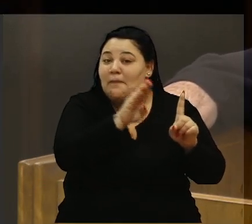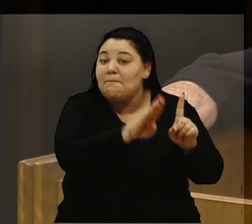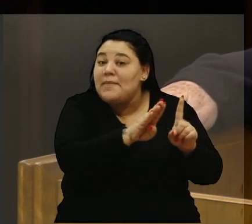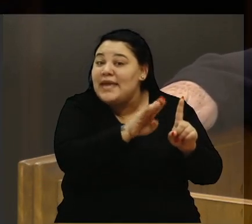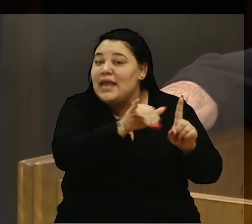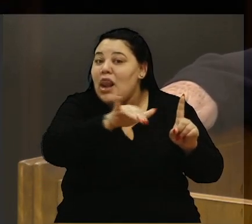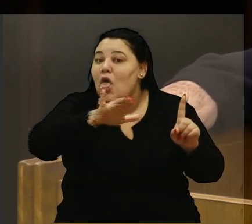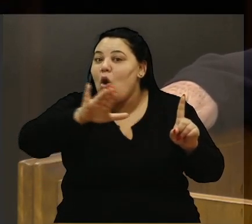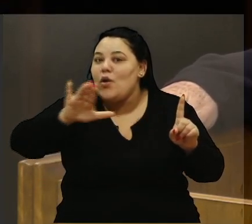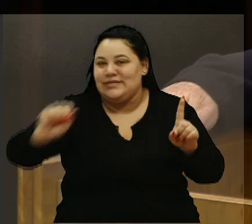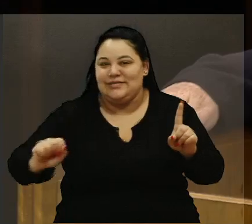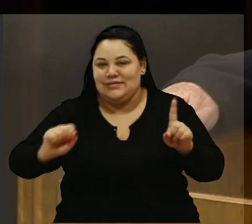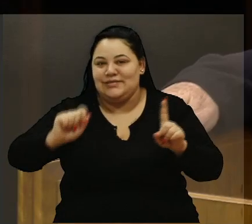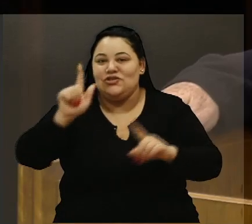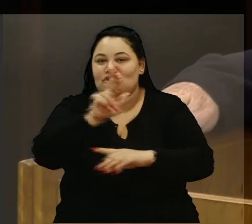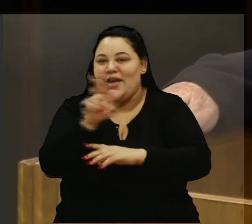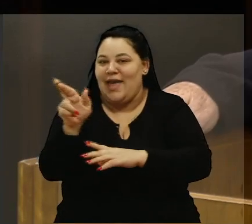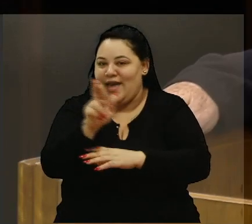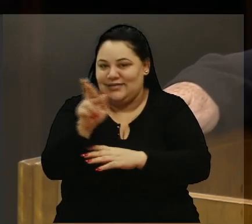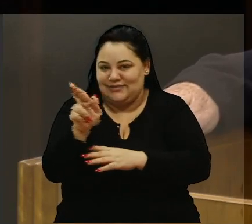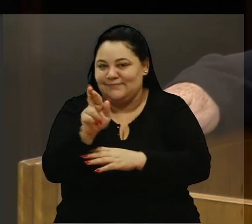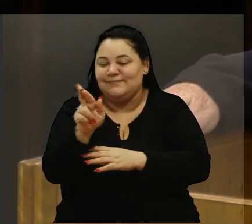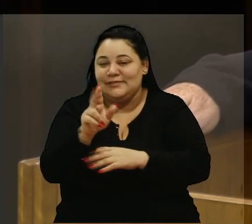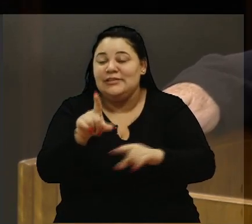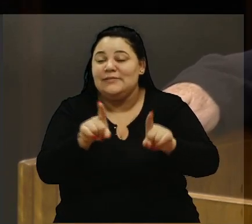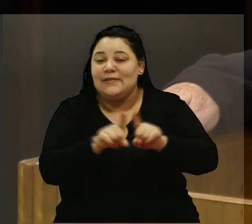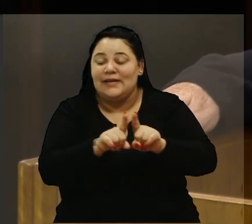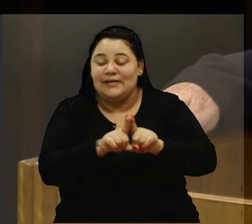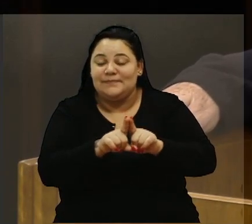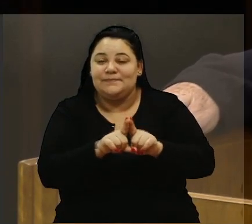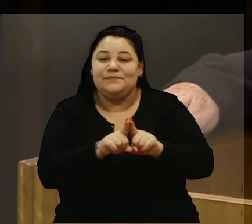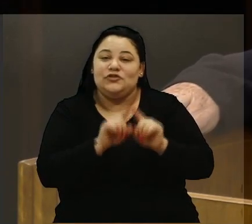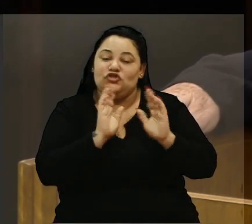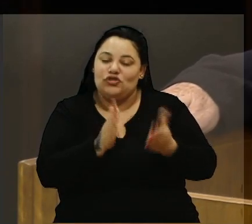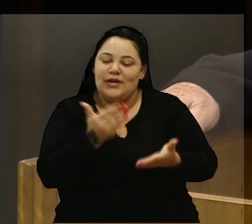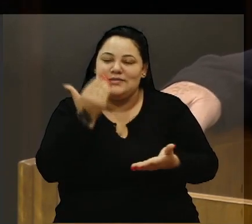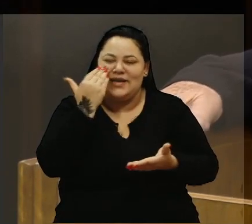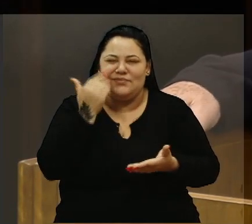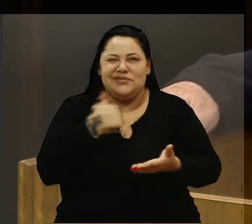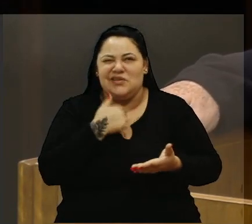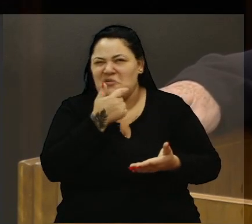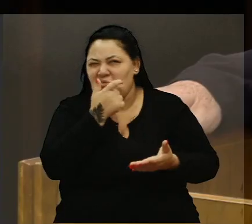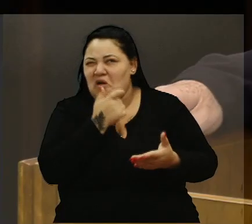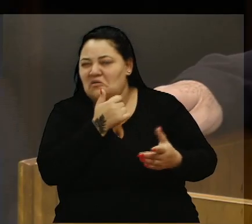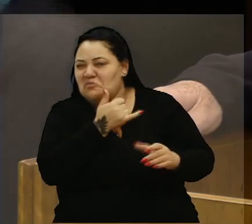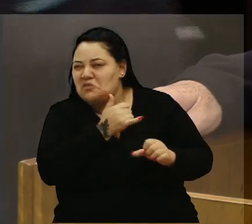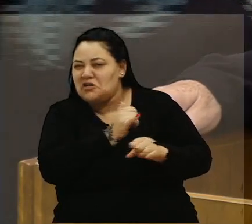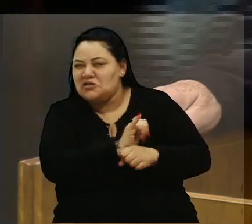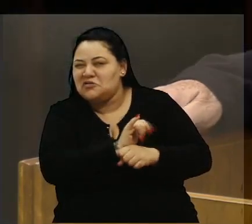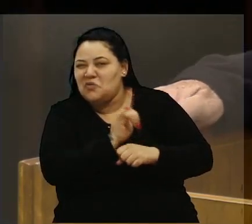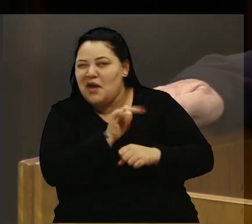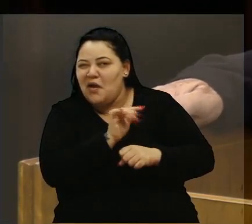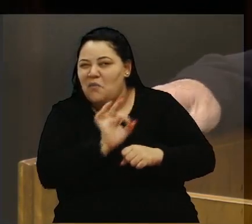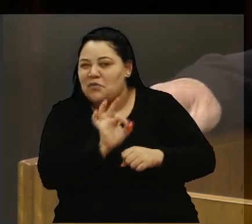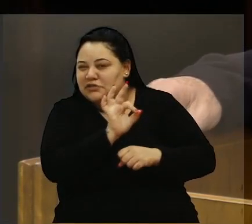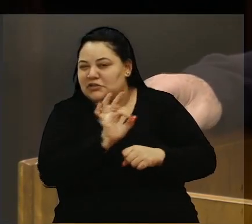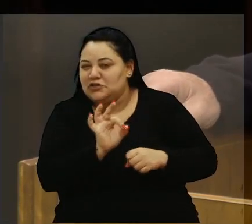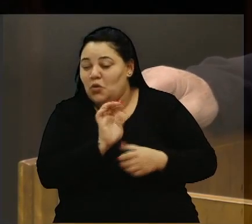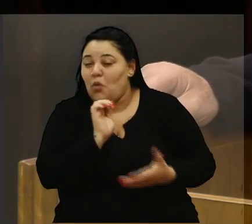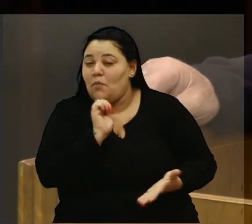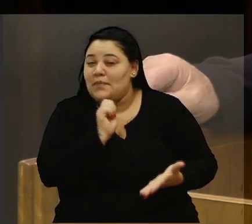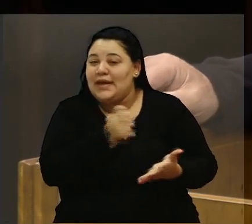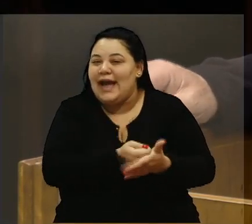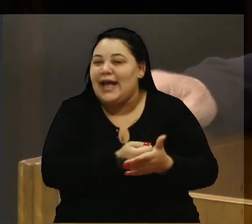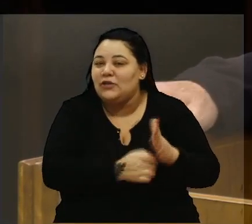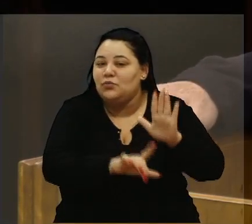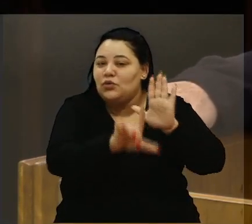bilhões de reais, sendo que, se não me engano, o percentual, vereador Rafael, que obrigatoriamente tem que